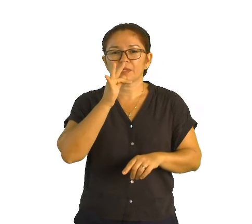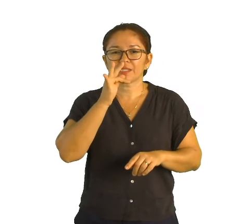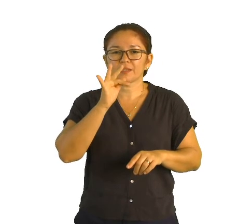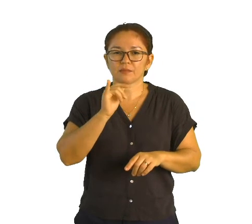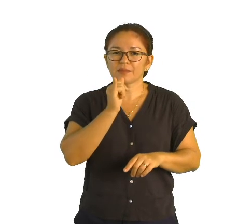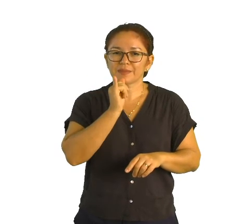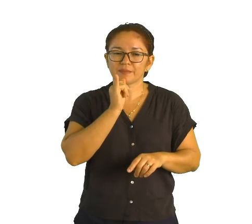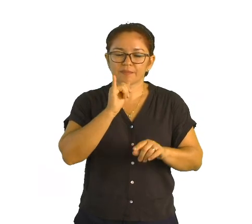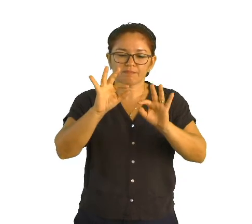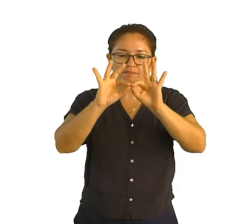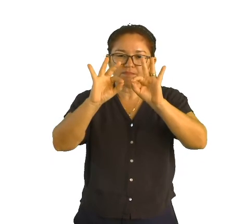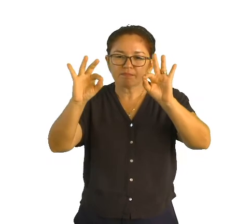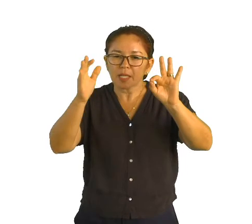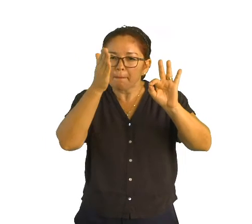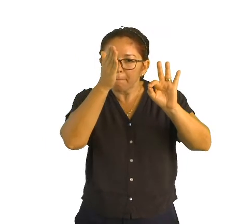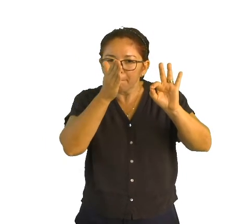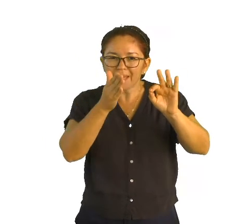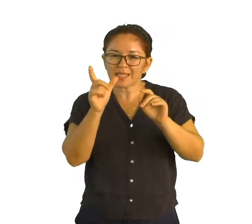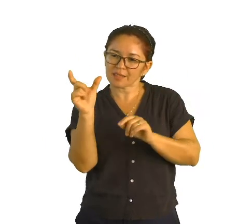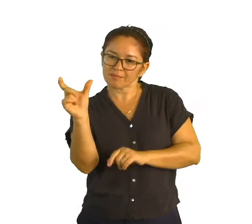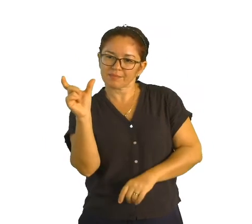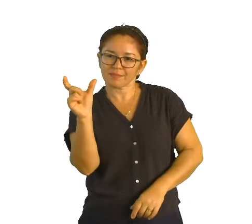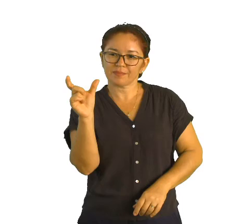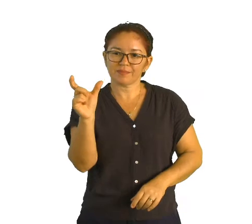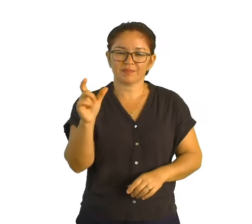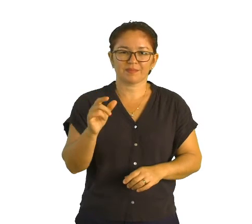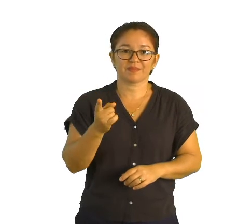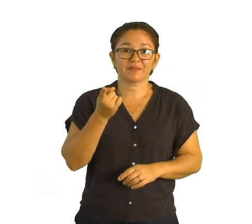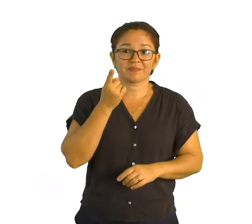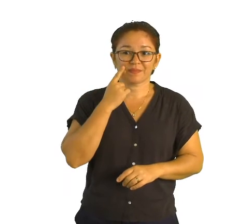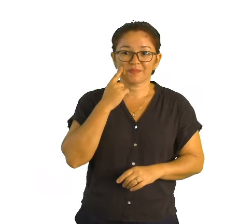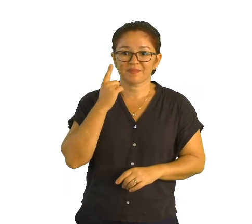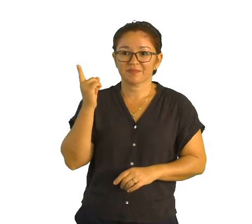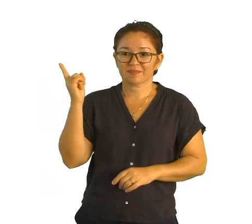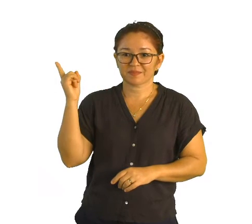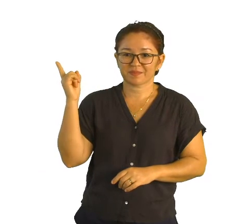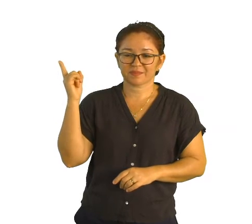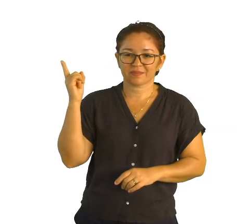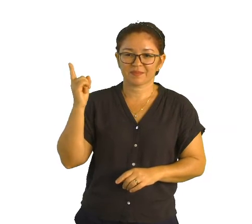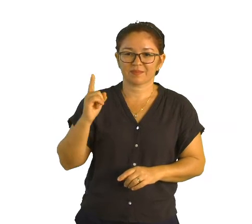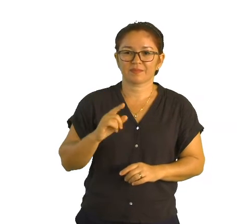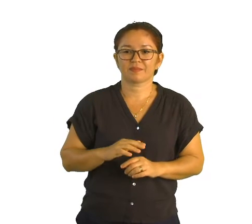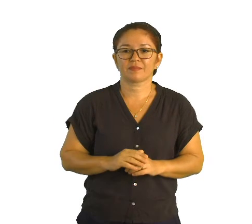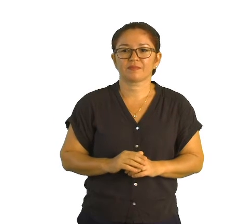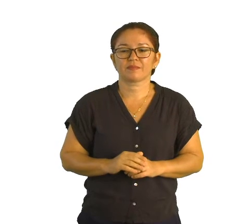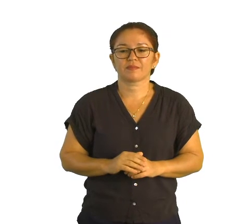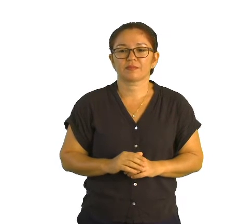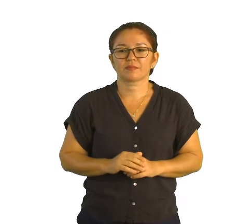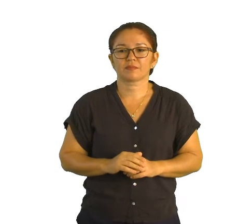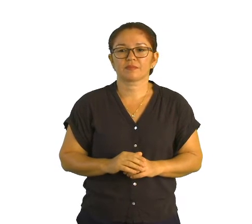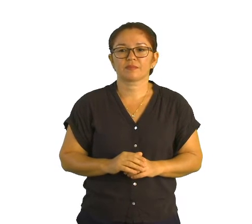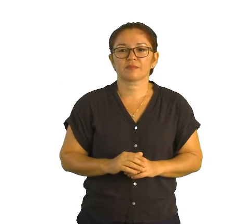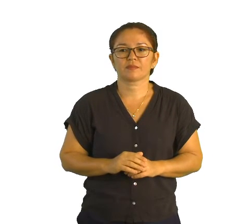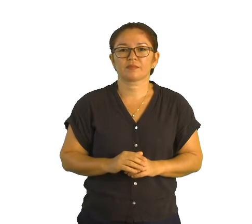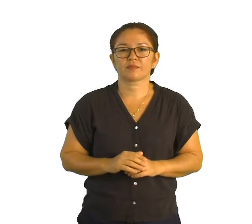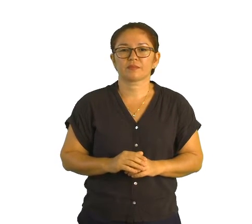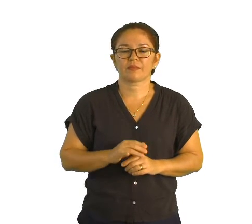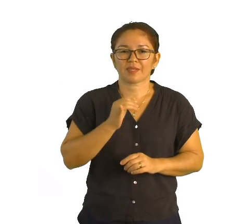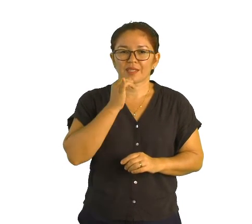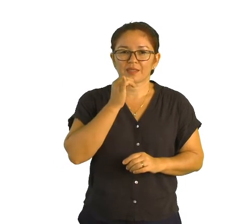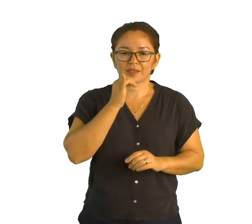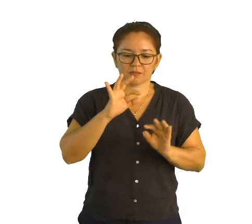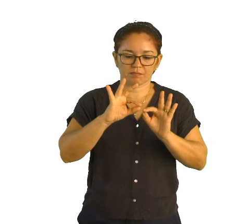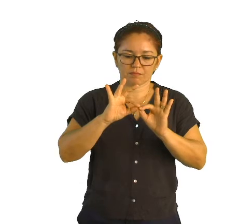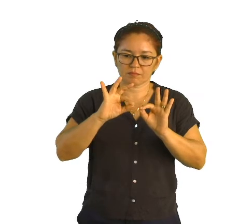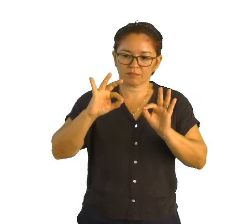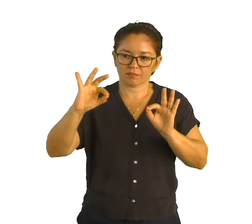e tem origem e é infinita num só sentido. Agora nós vamos ver sobre reta. Nós temos